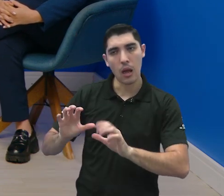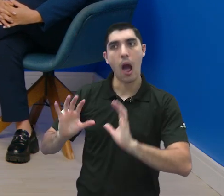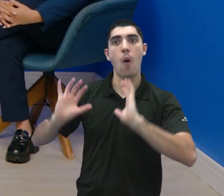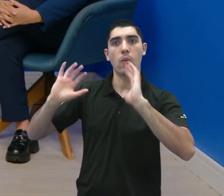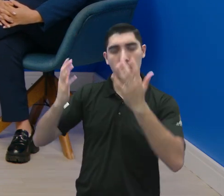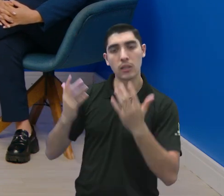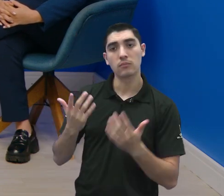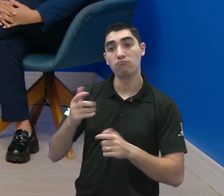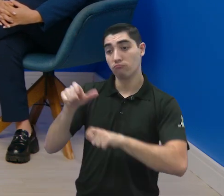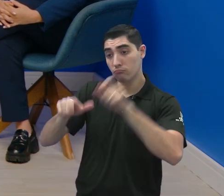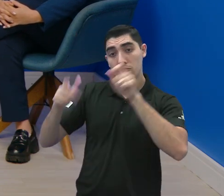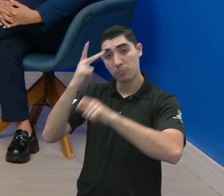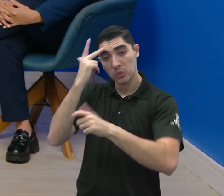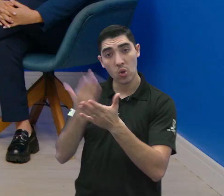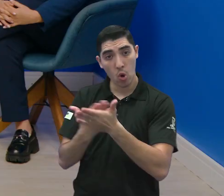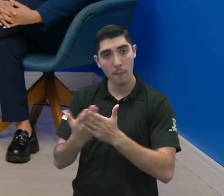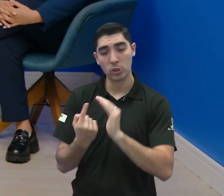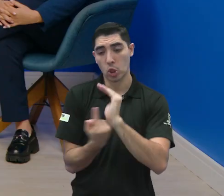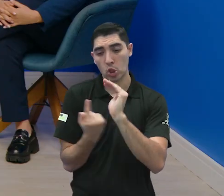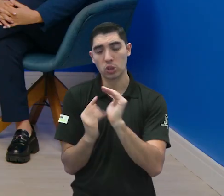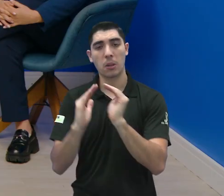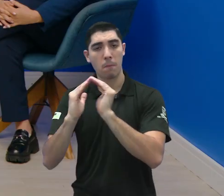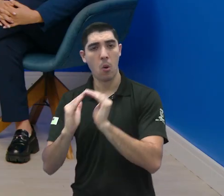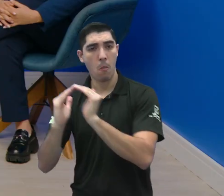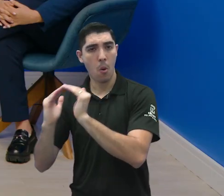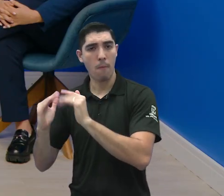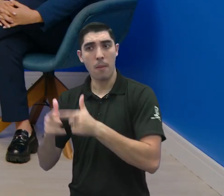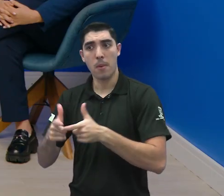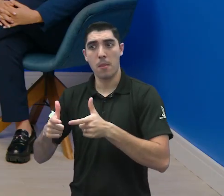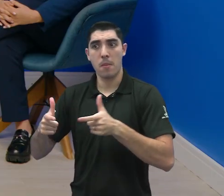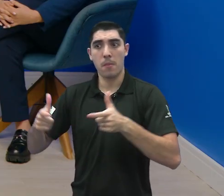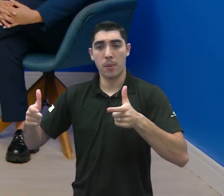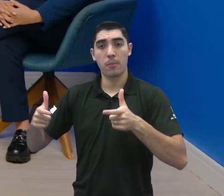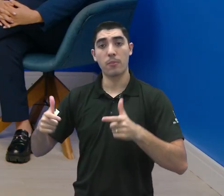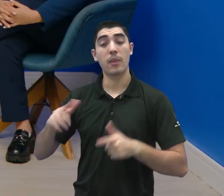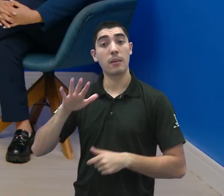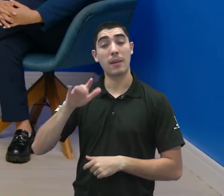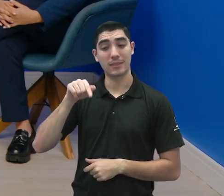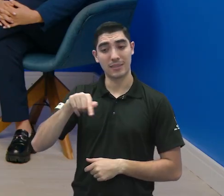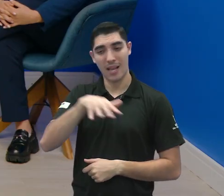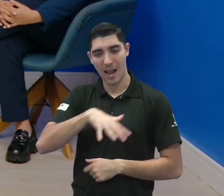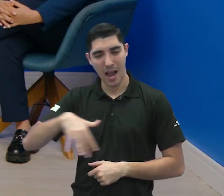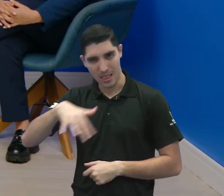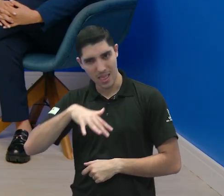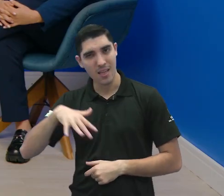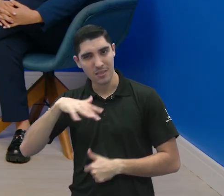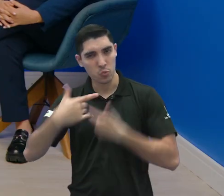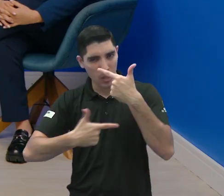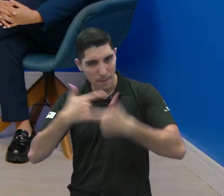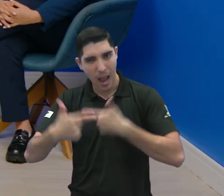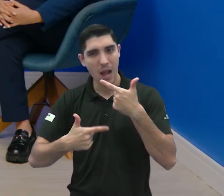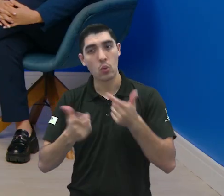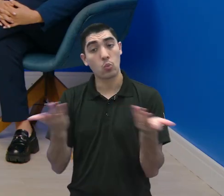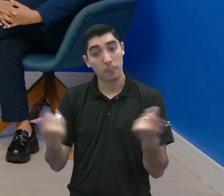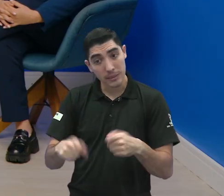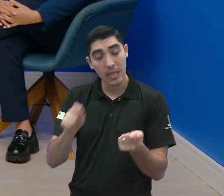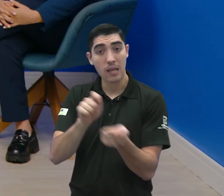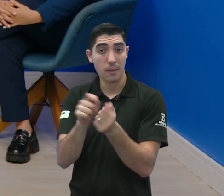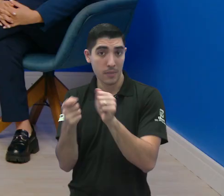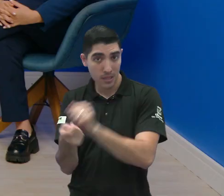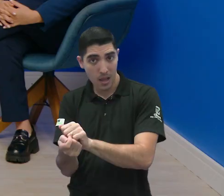Isaías, mais pessoas vão morando sozinhas e o mercado se adapta para receber